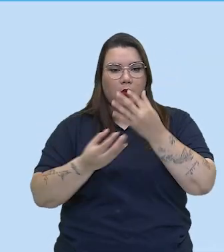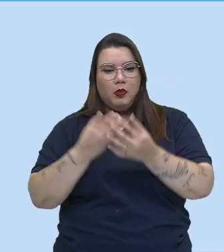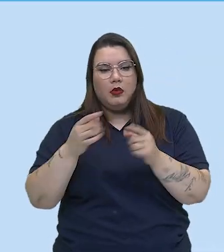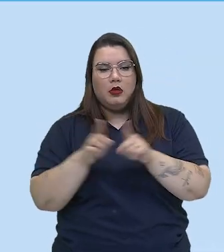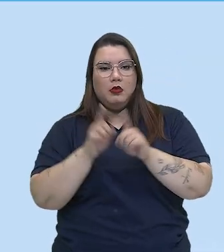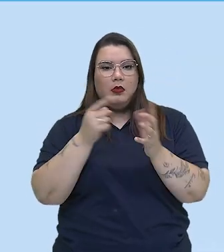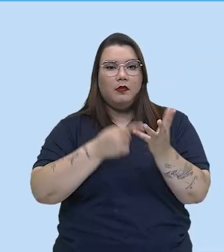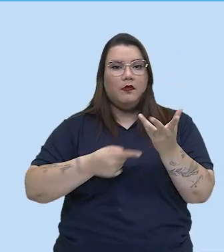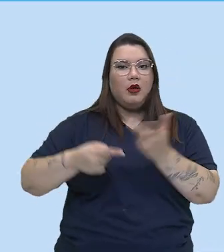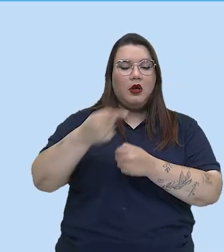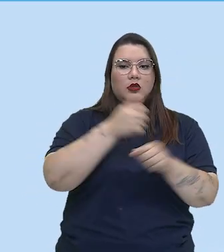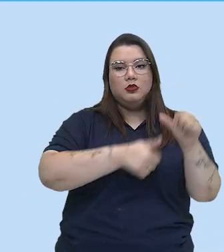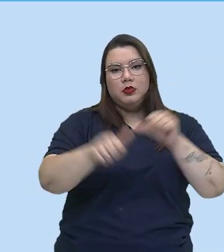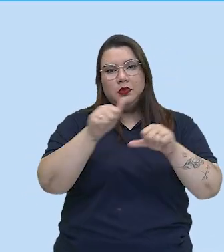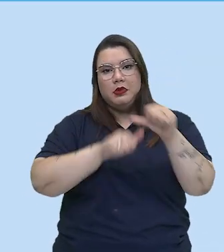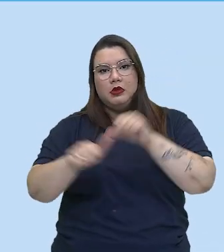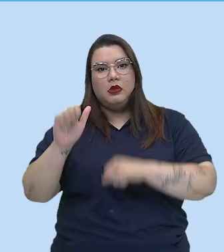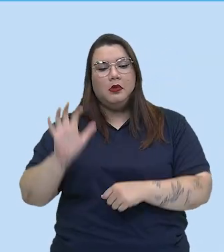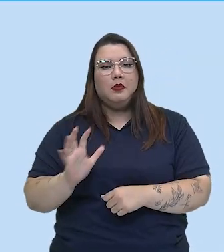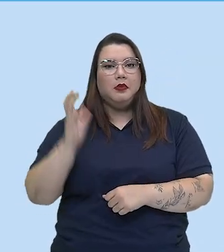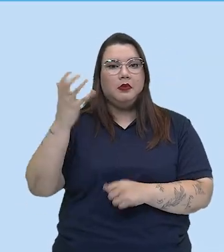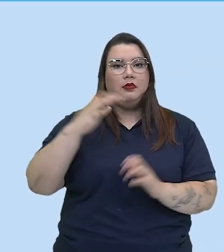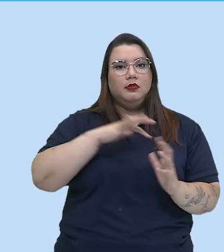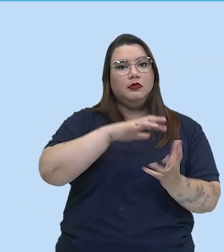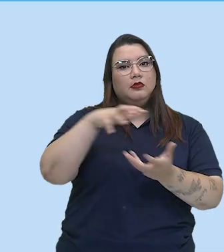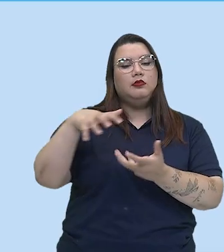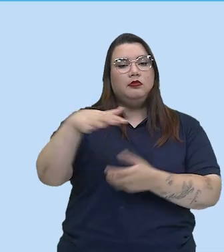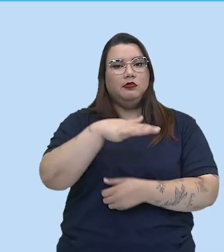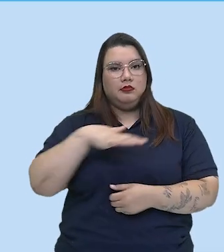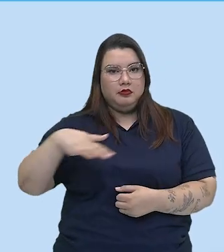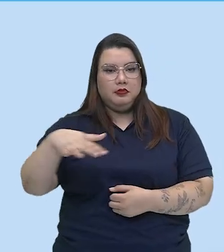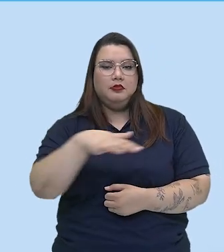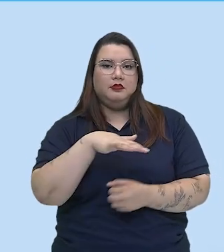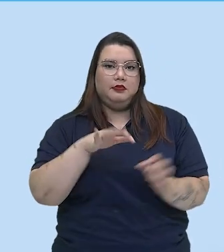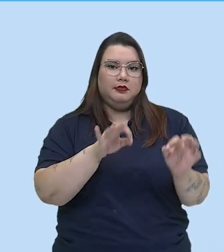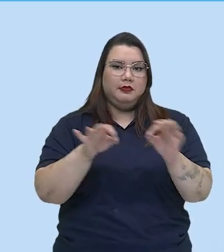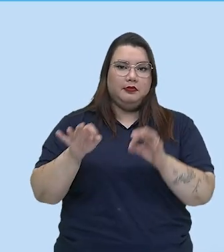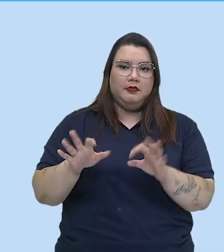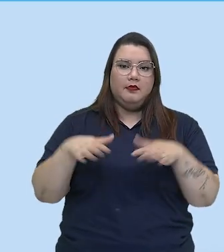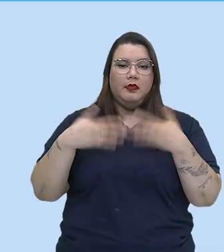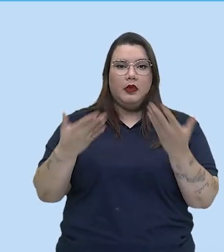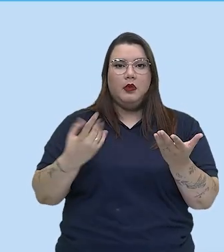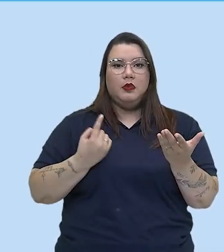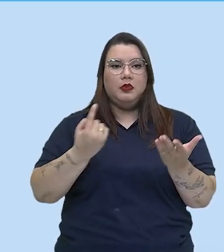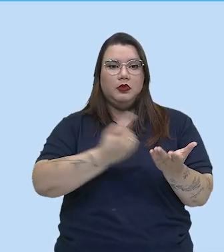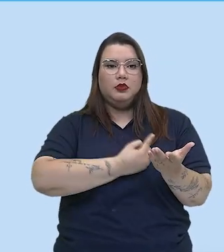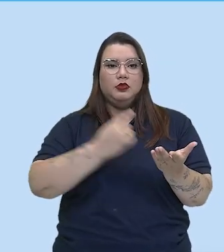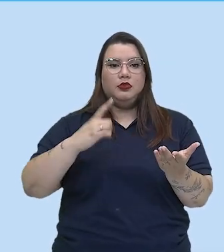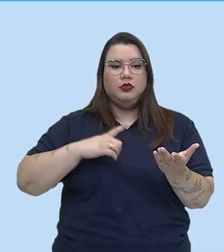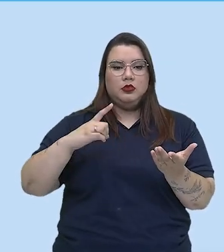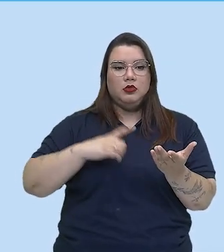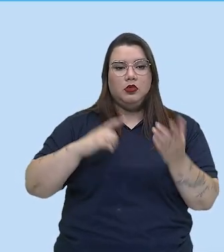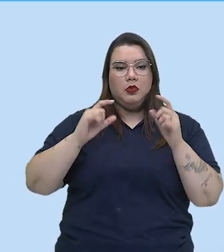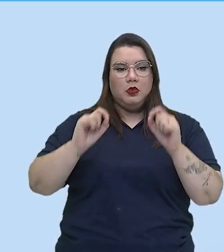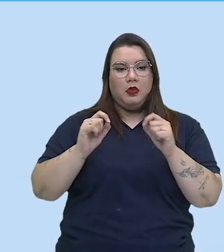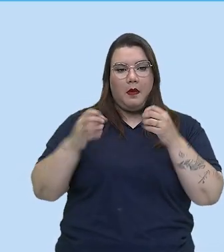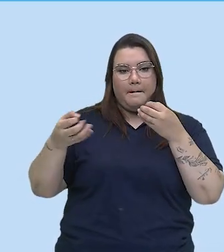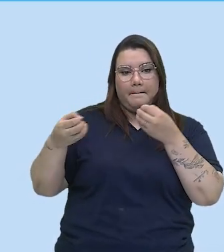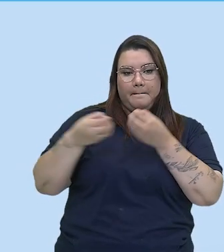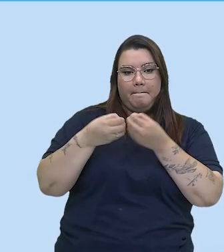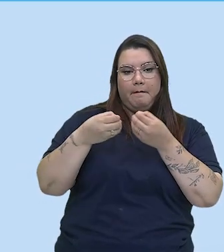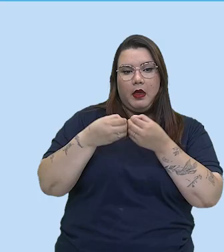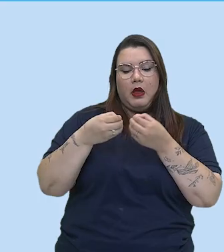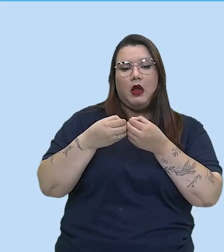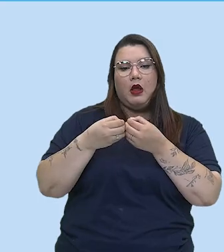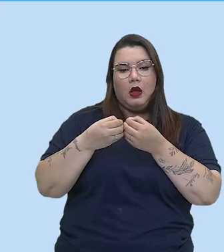transformações que acontecem na superfície terrestre. Então, nós temos aí uma placa vizinha, a